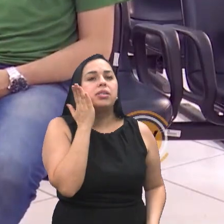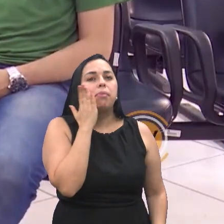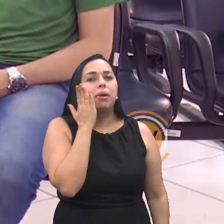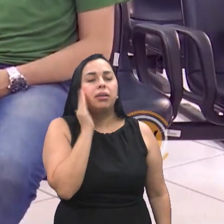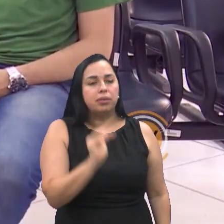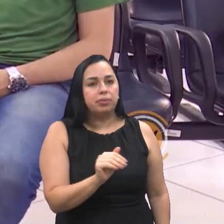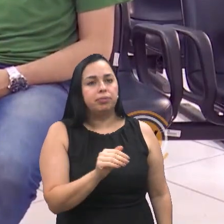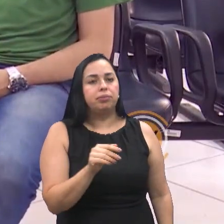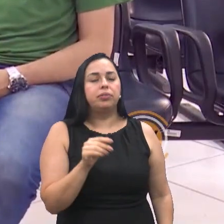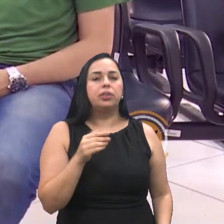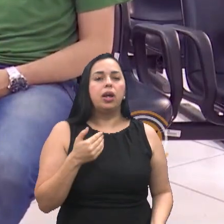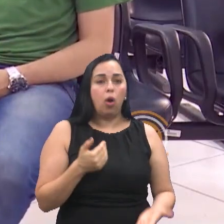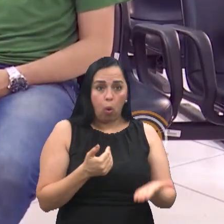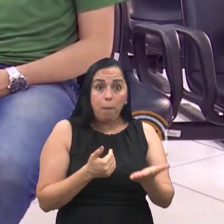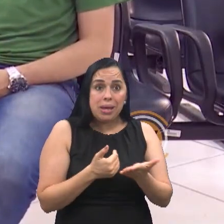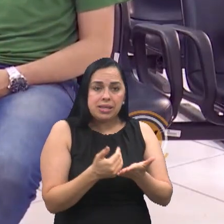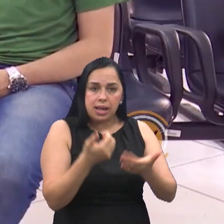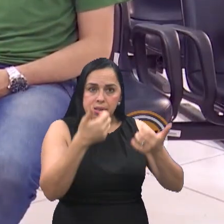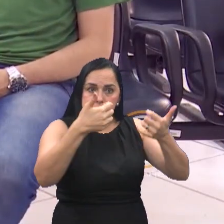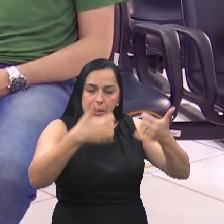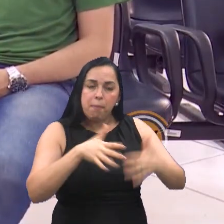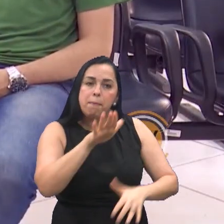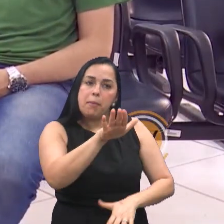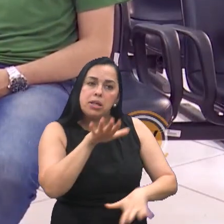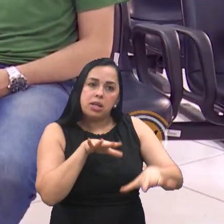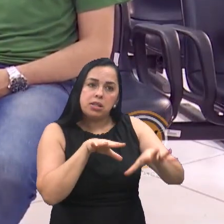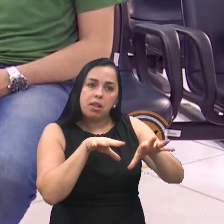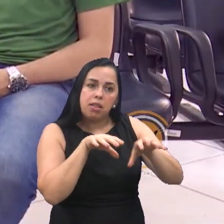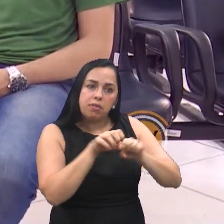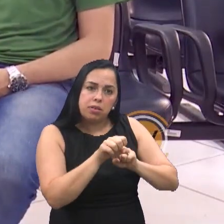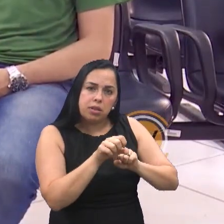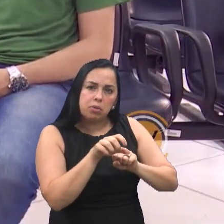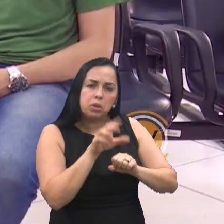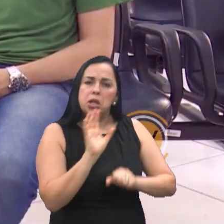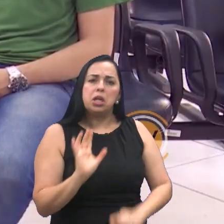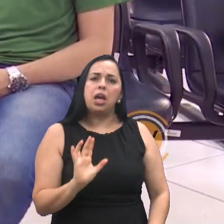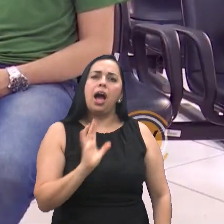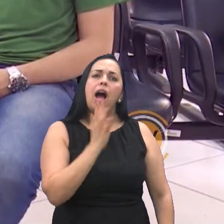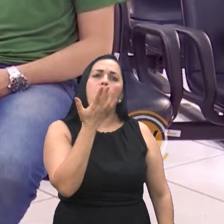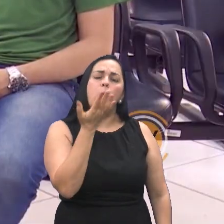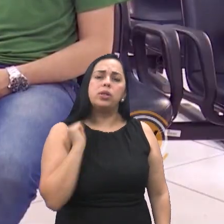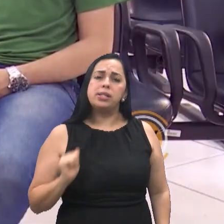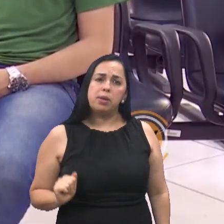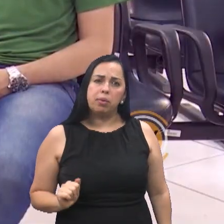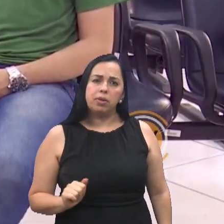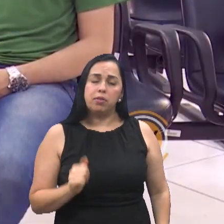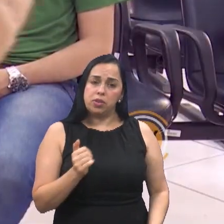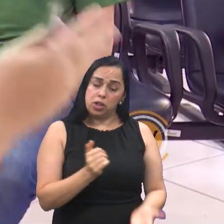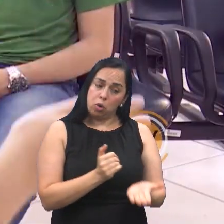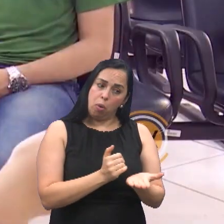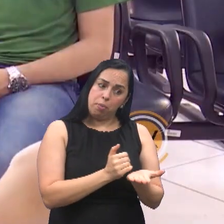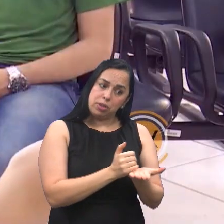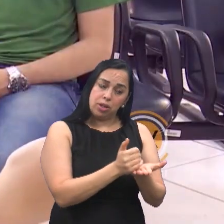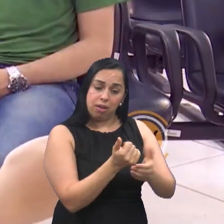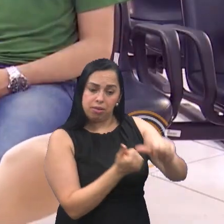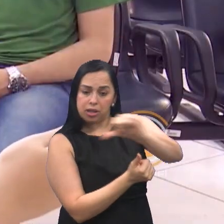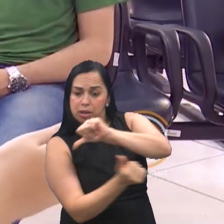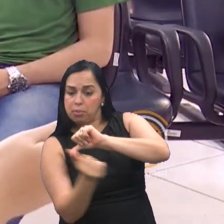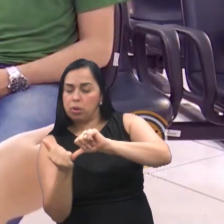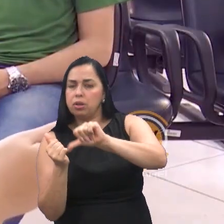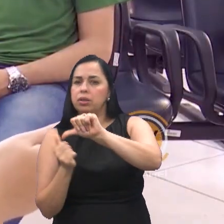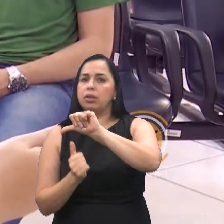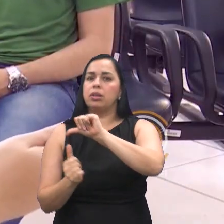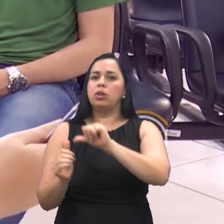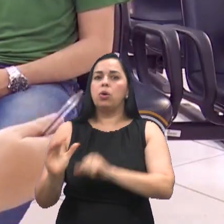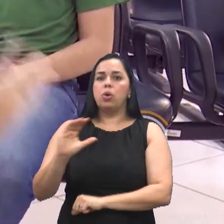essa introdução para saber, assim, da sua formação. O que aconteceu, né? O que aconteceu de você começar de um jeito e hoje você está como